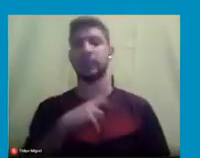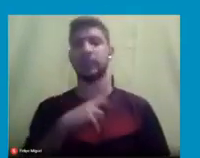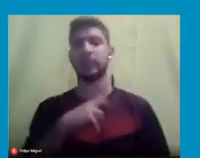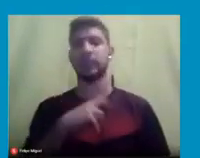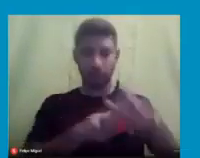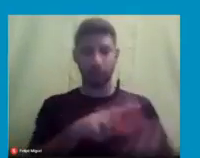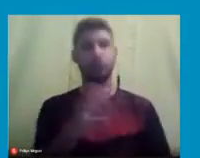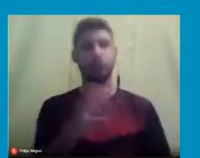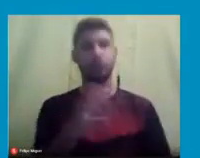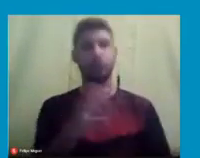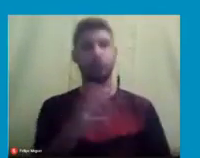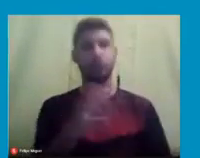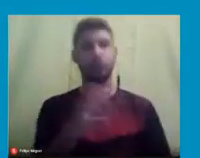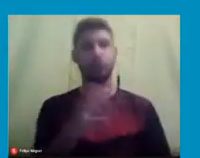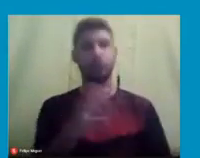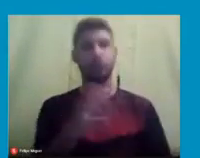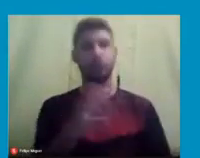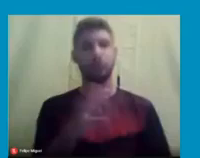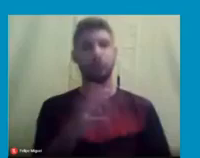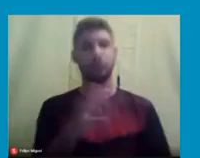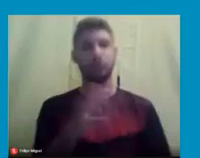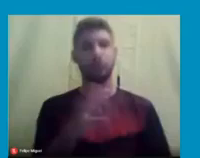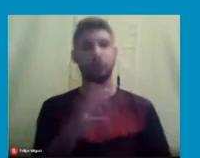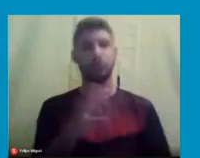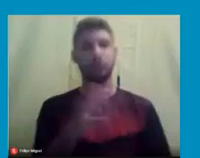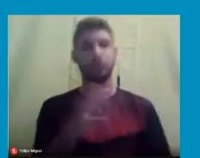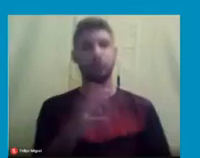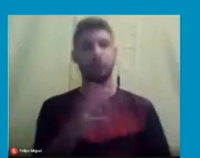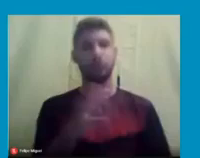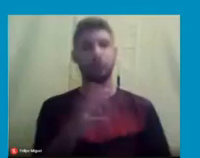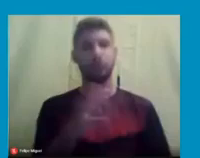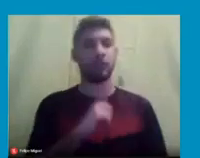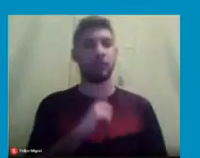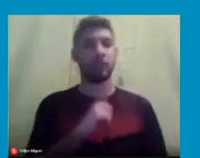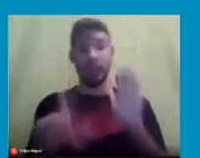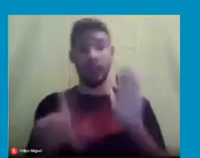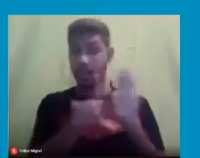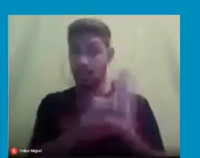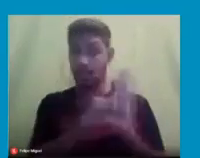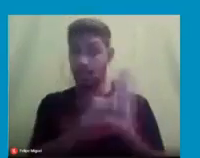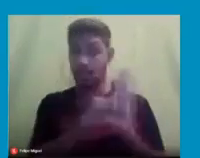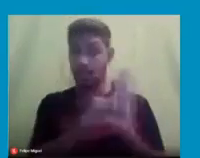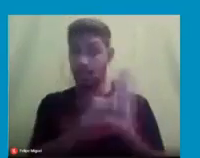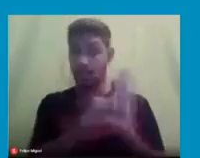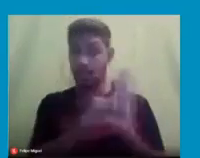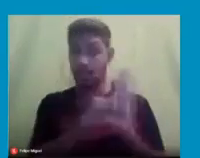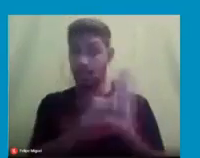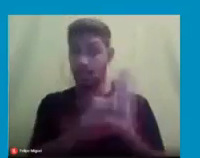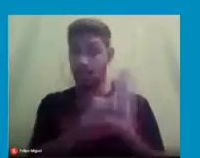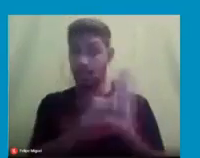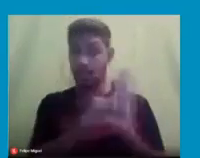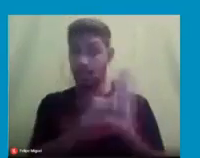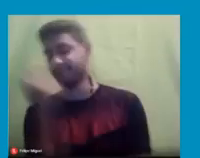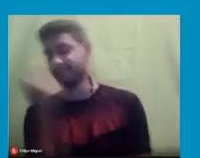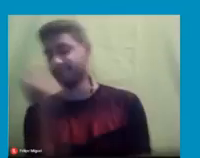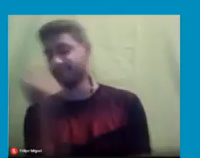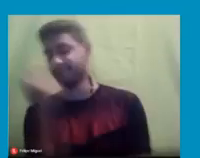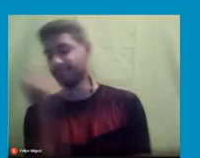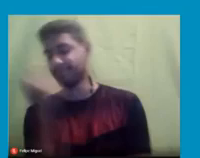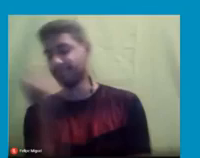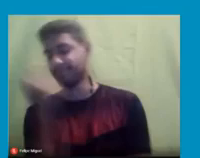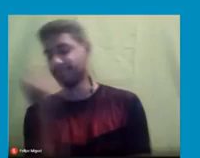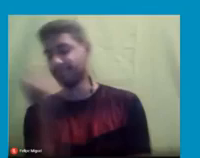e tem dinheiro para ter mais recursos que as próprias brechas da lei oferecem, e o negro não tem. Então,